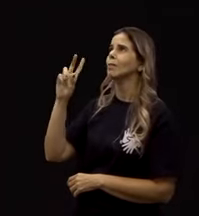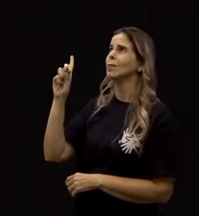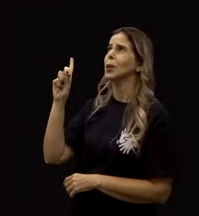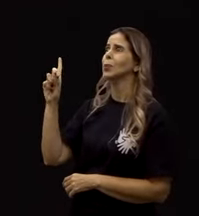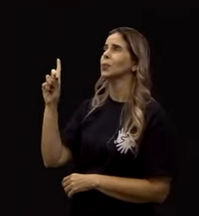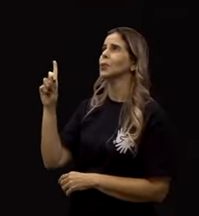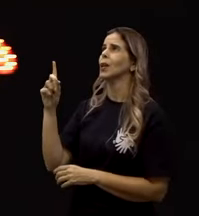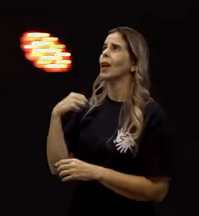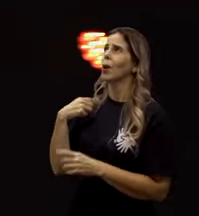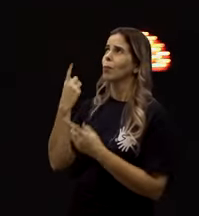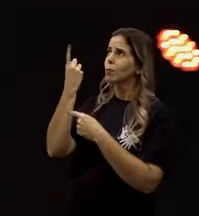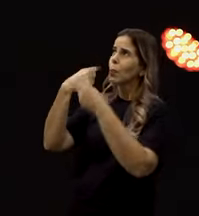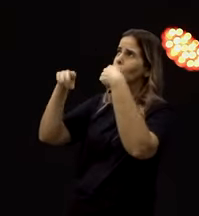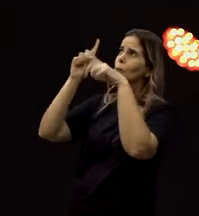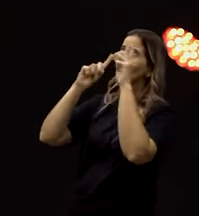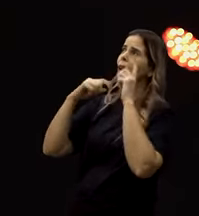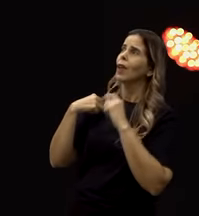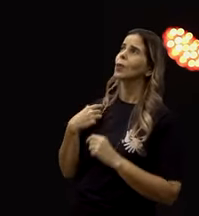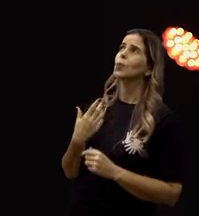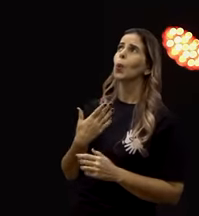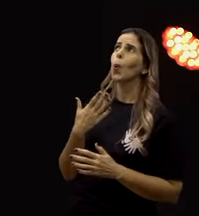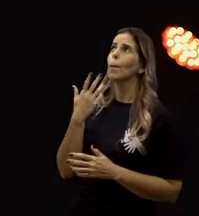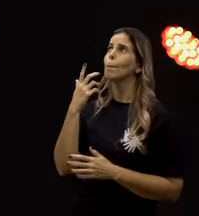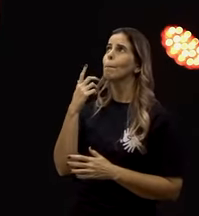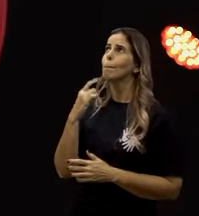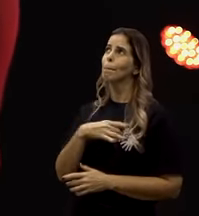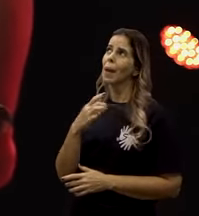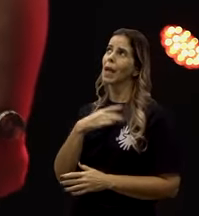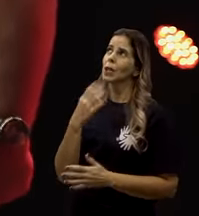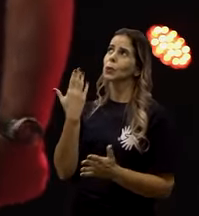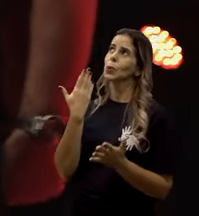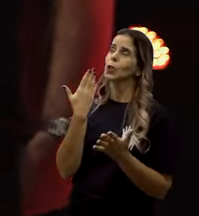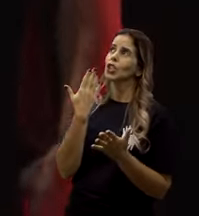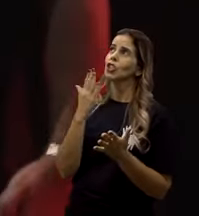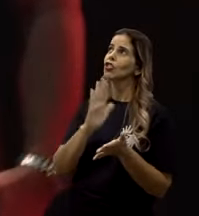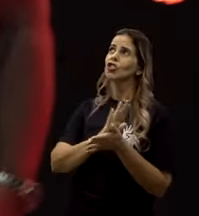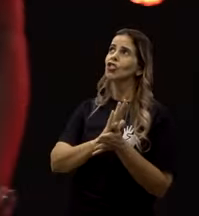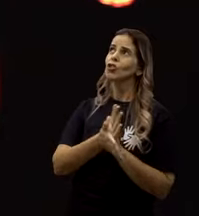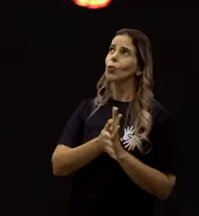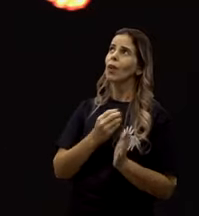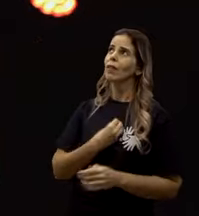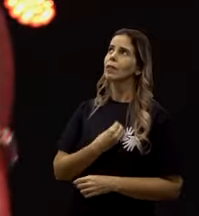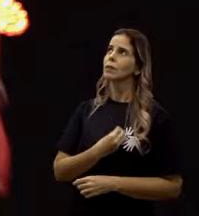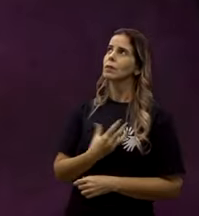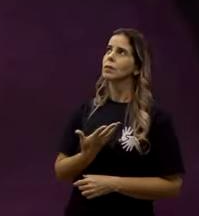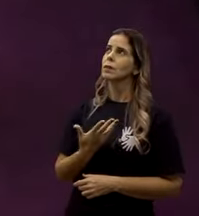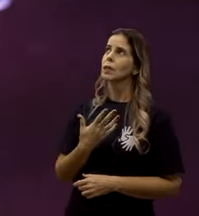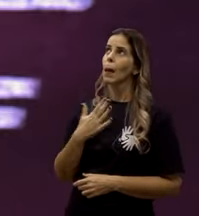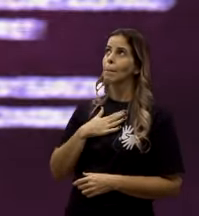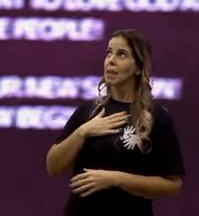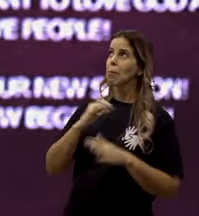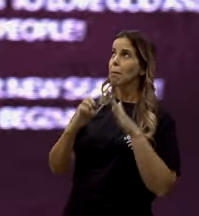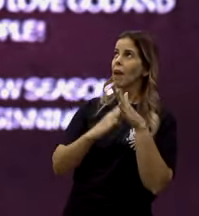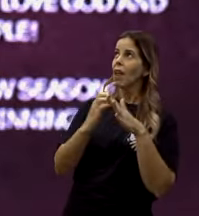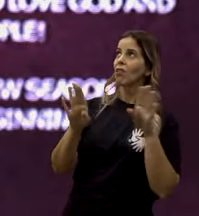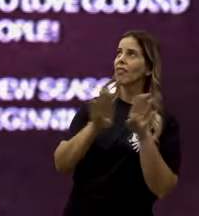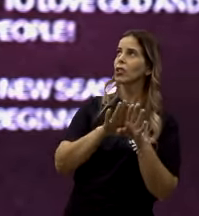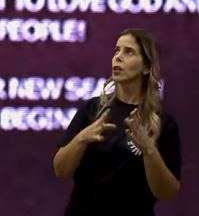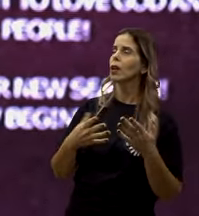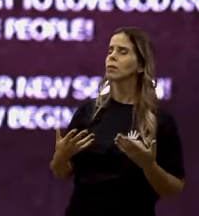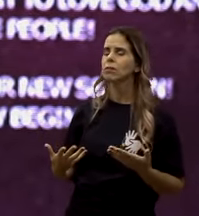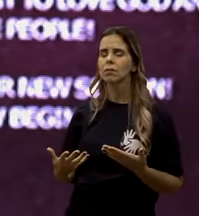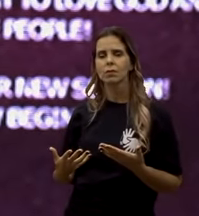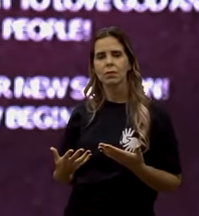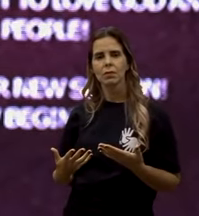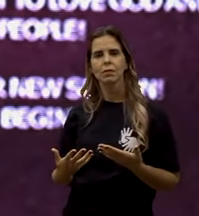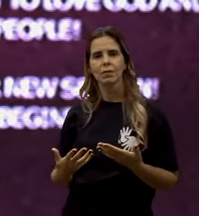pastor prosperei muito eu tô até com medo de quebrar Tá repreendido rapaz pastor Olha tem gente que rapaz o diabo é